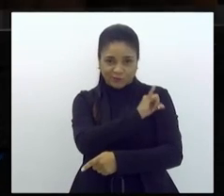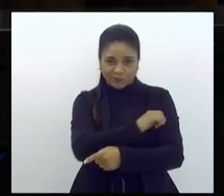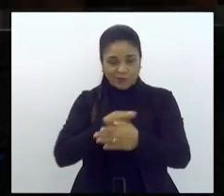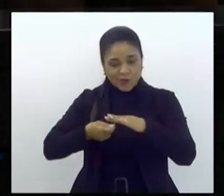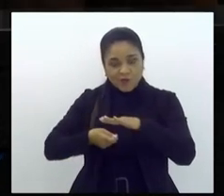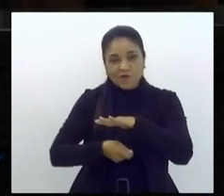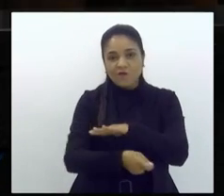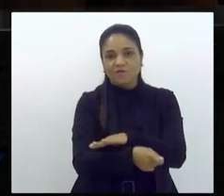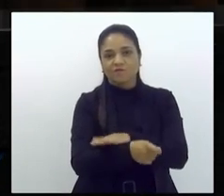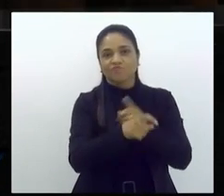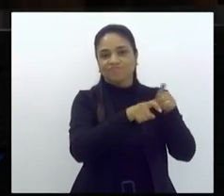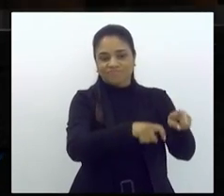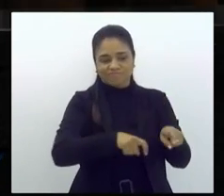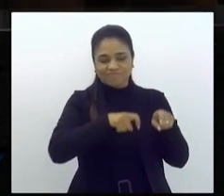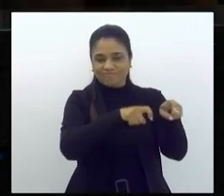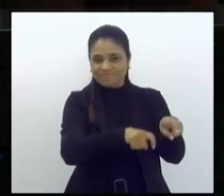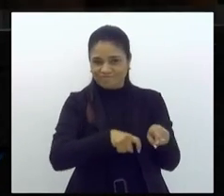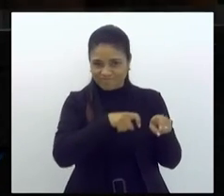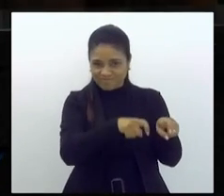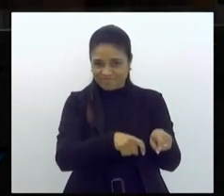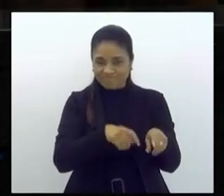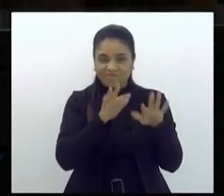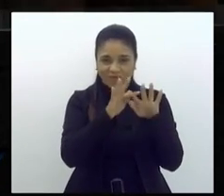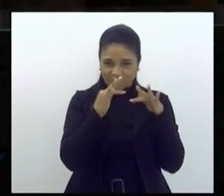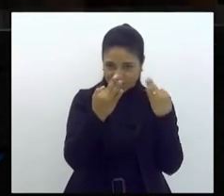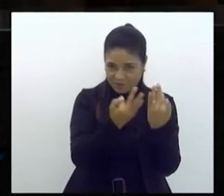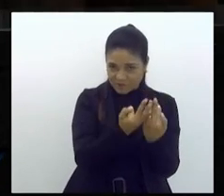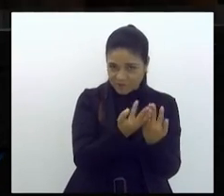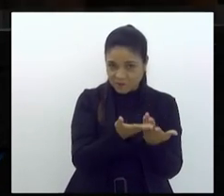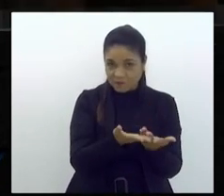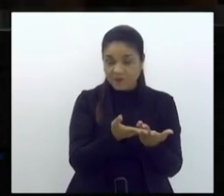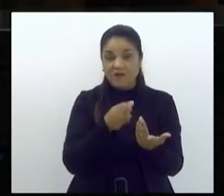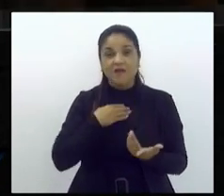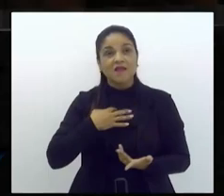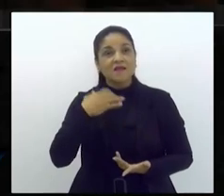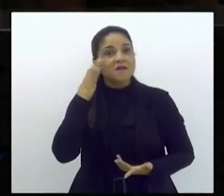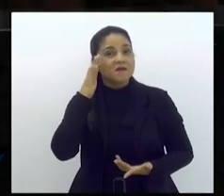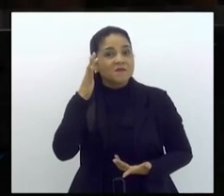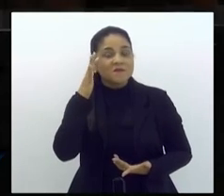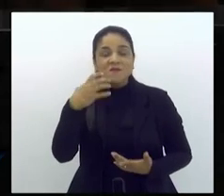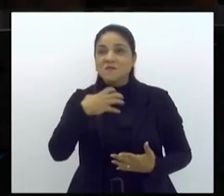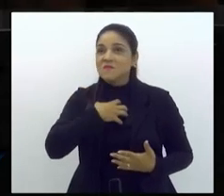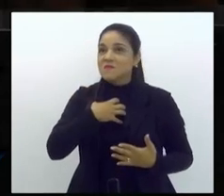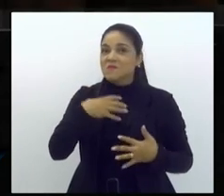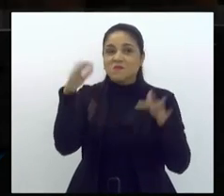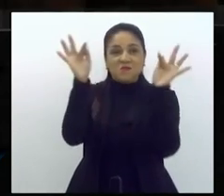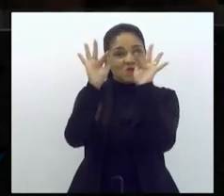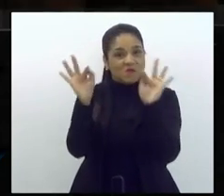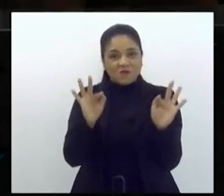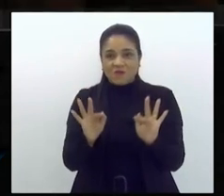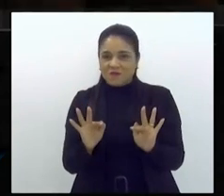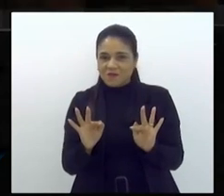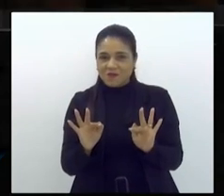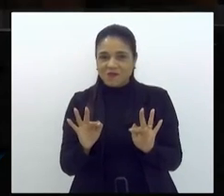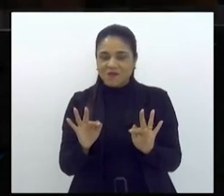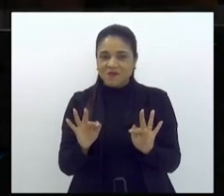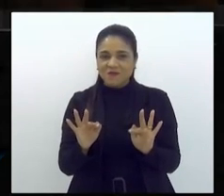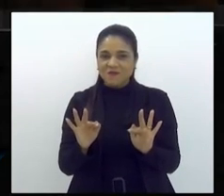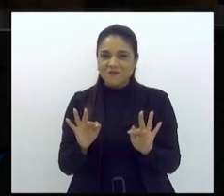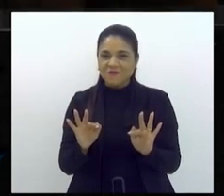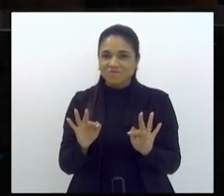na pequena agricultura Agricultura Familiar então vocês imagine a minha felicidade de estar